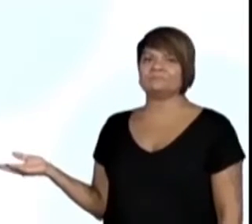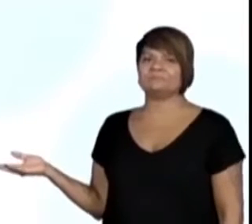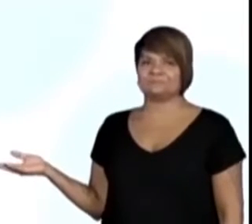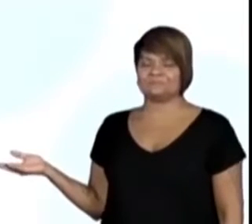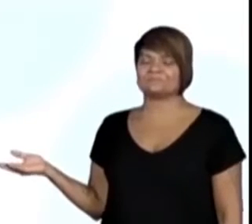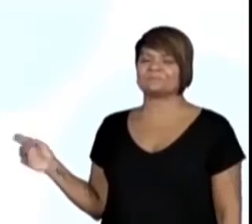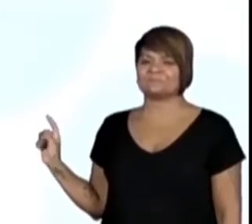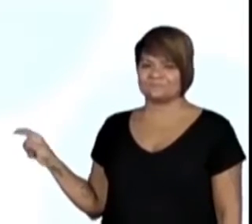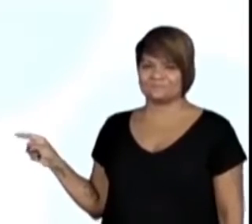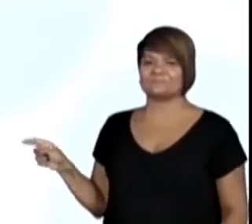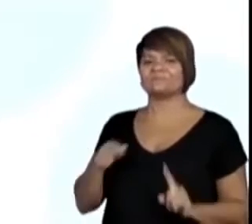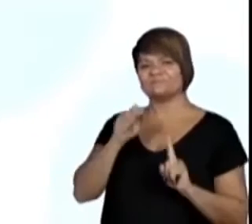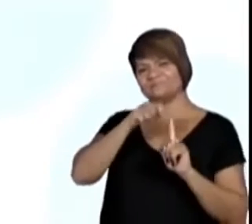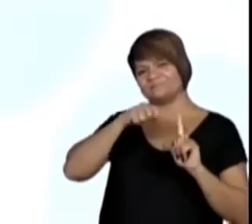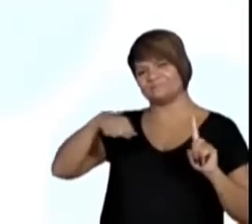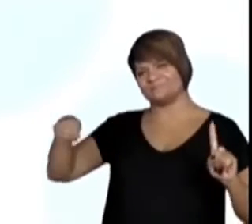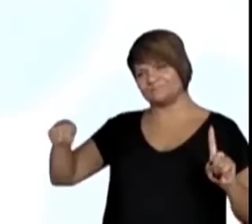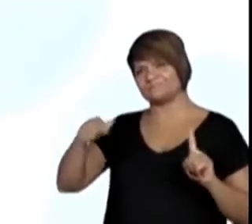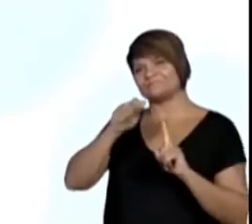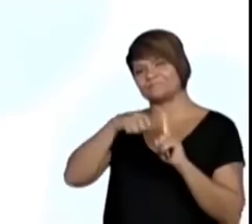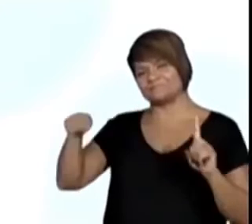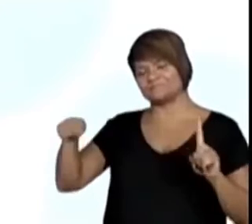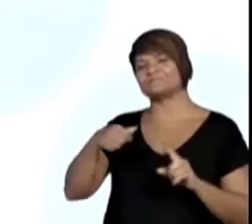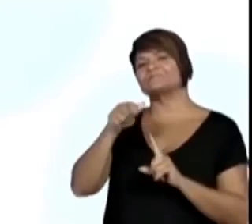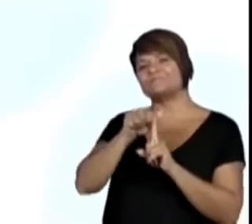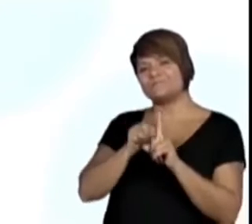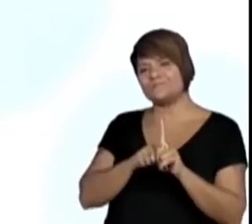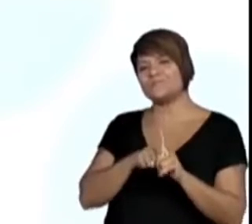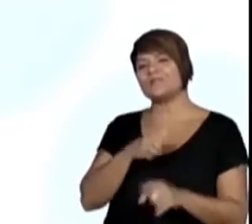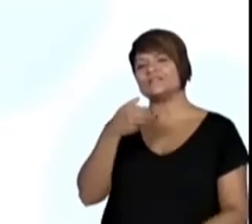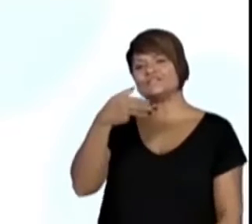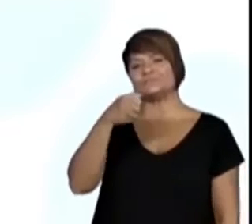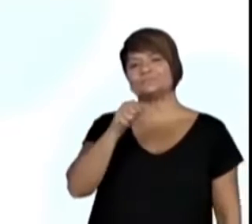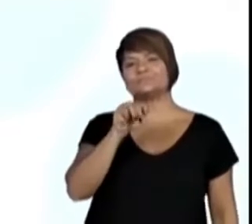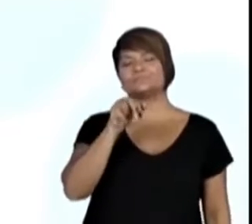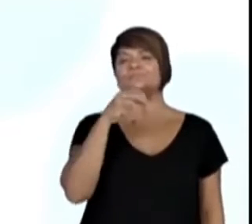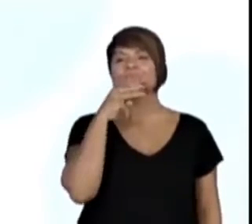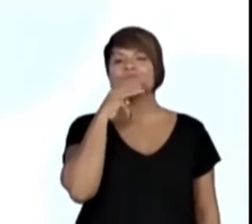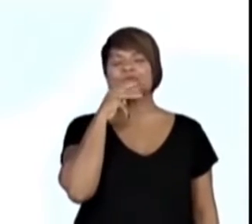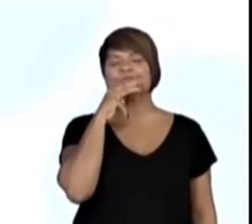o calendário do mês de março.